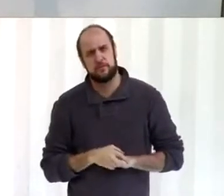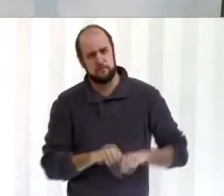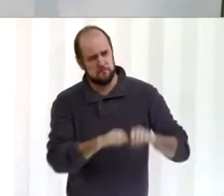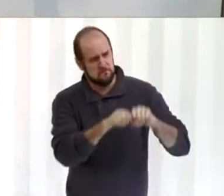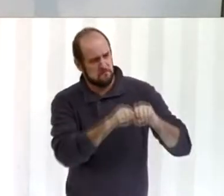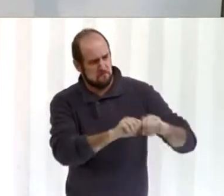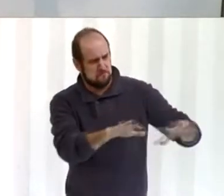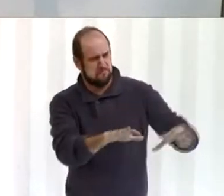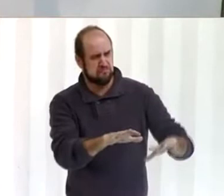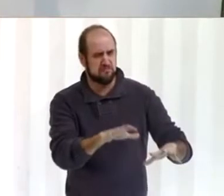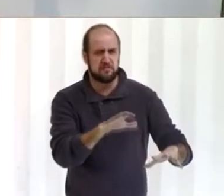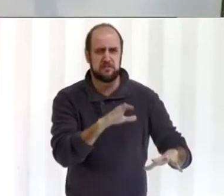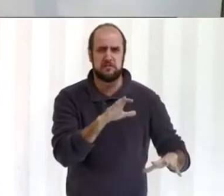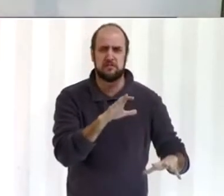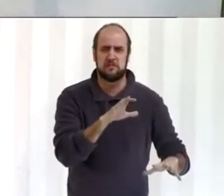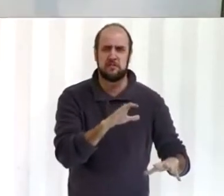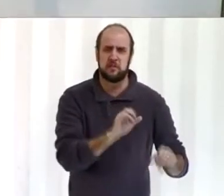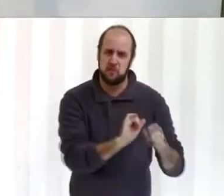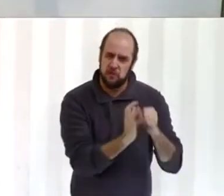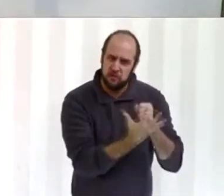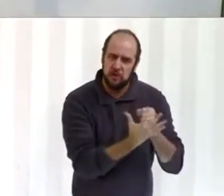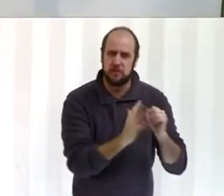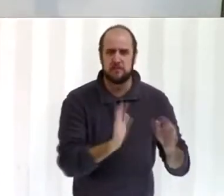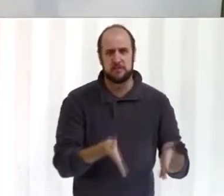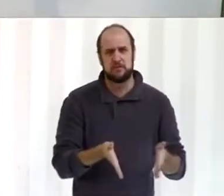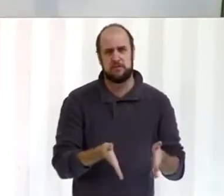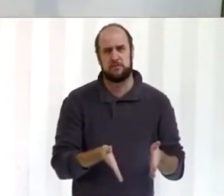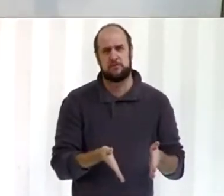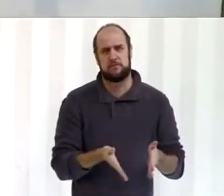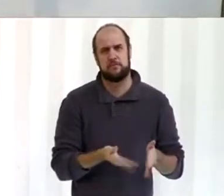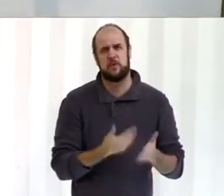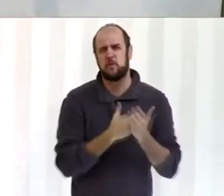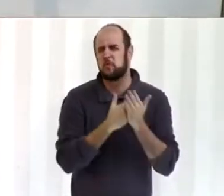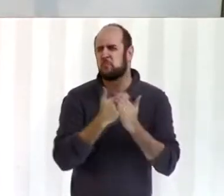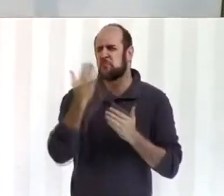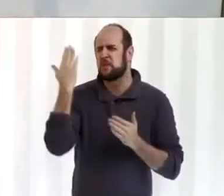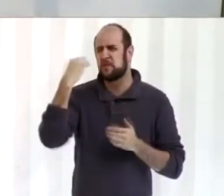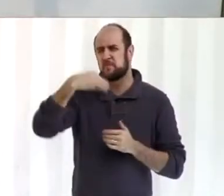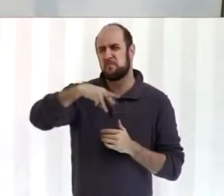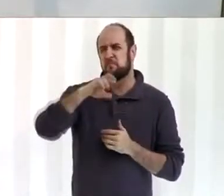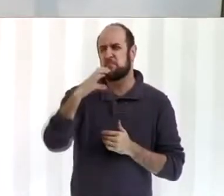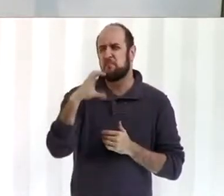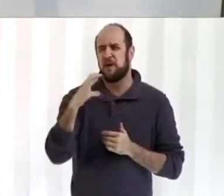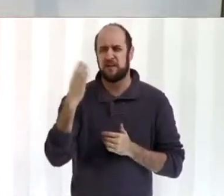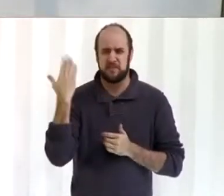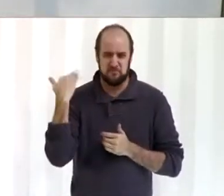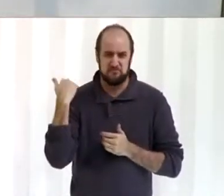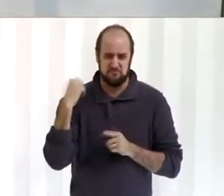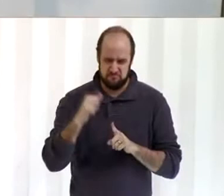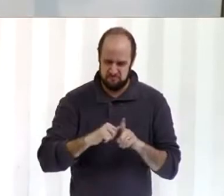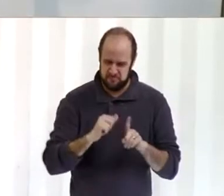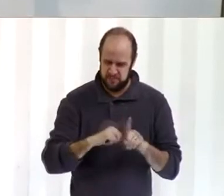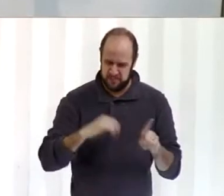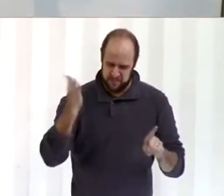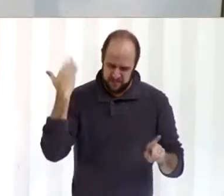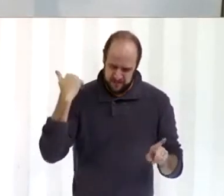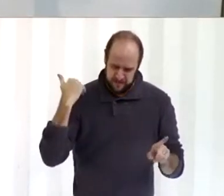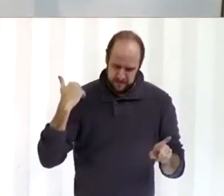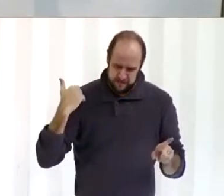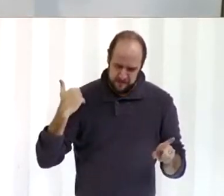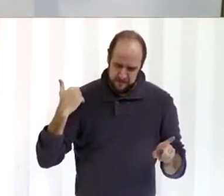pandemia. Quem diria que no início de março, a gente iria